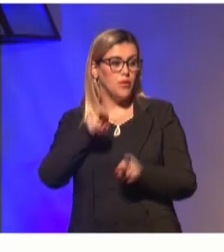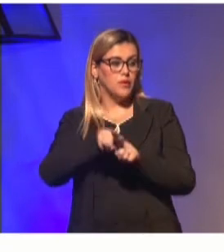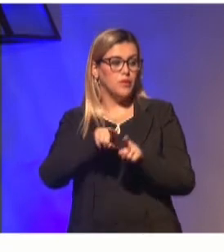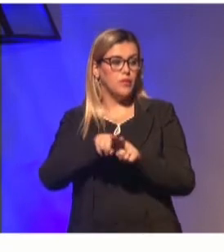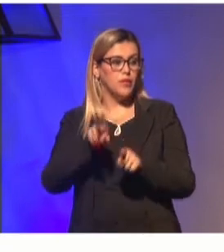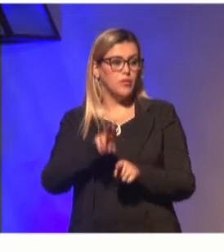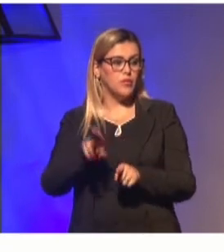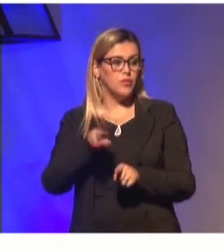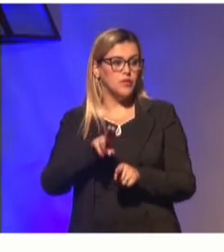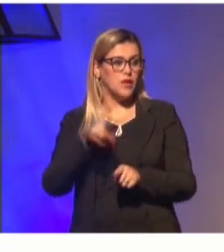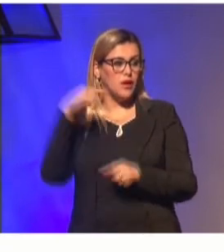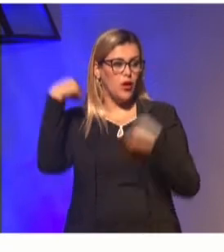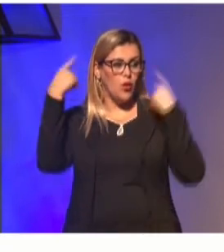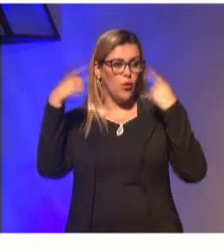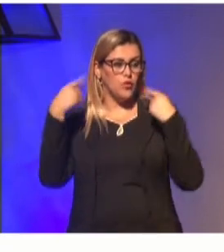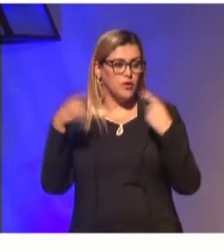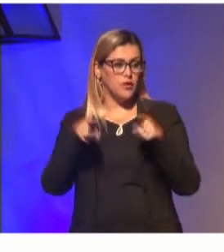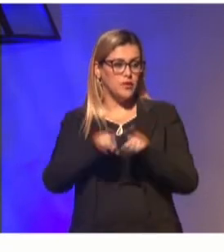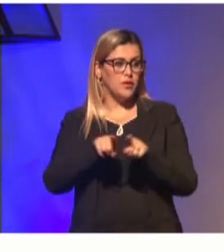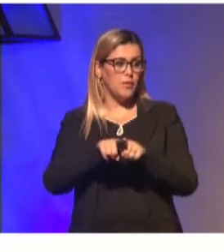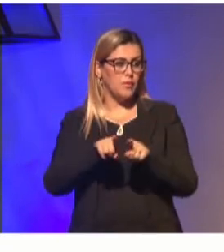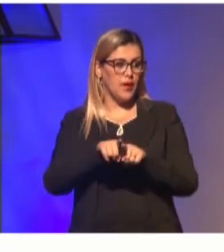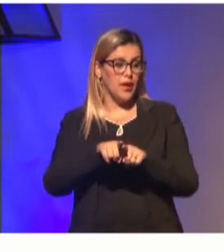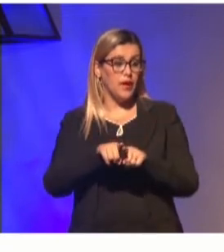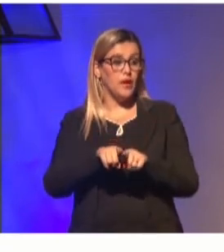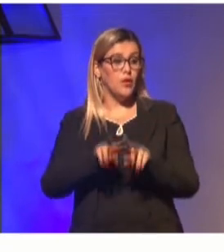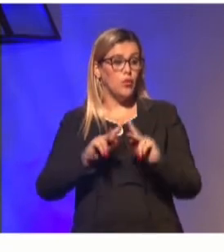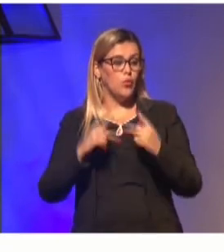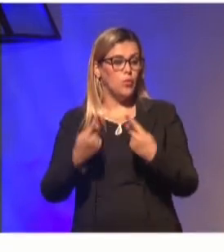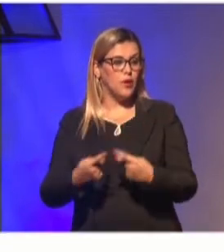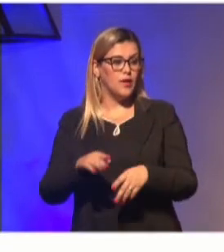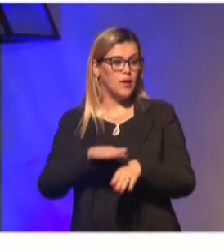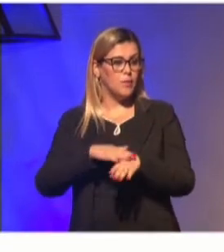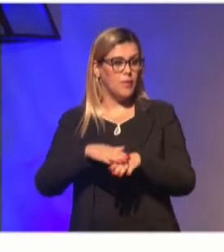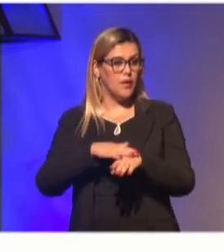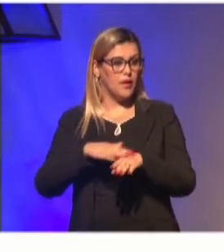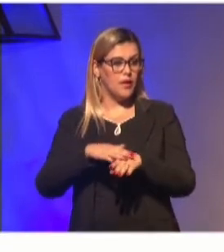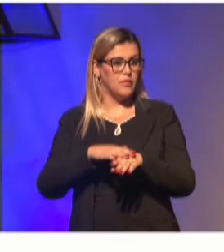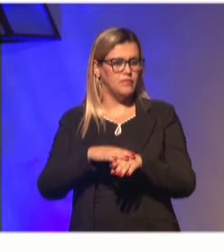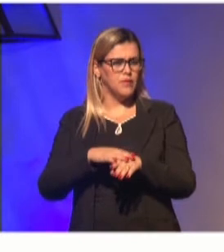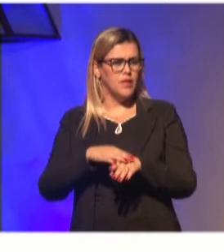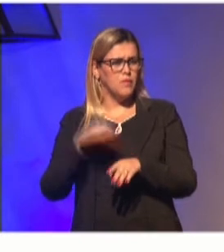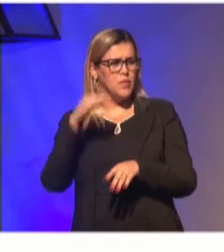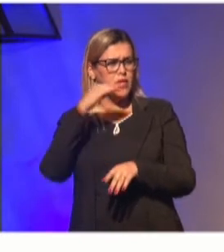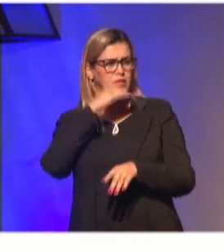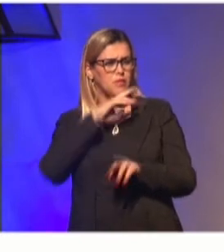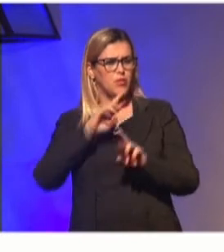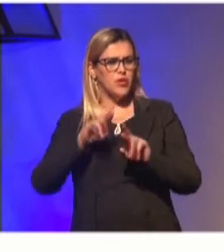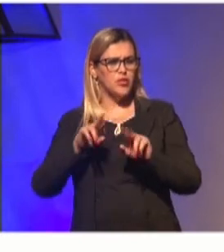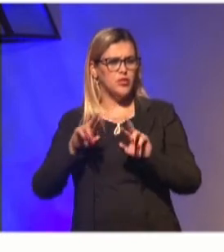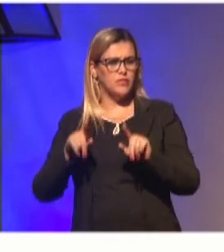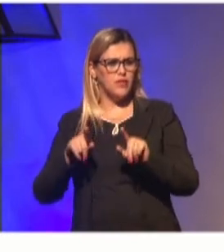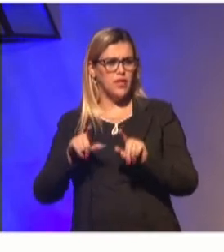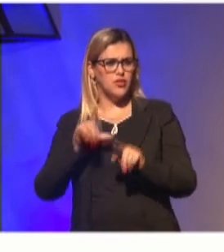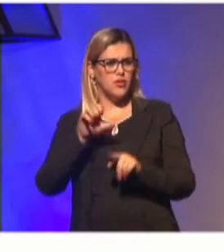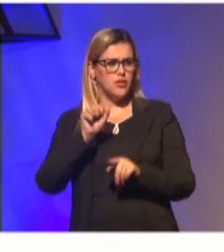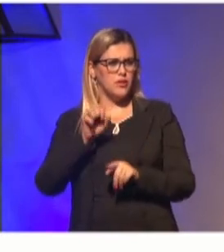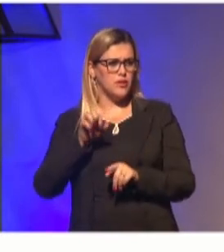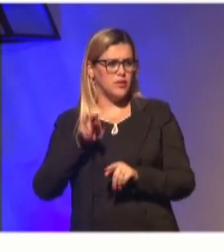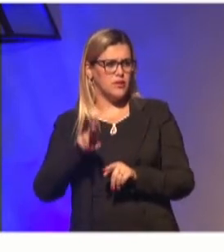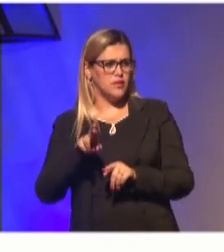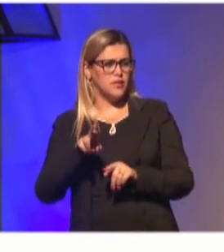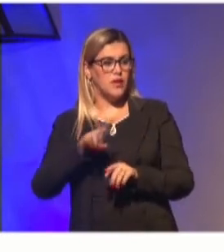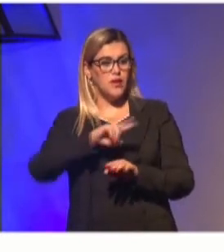a alguns modelos agora, mais recentemente, de pele humana. Então, percebam a quantidade de atenuação da minha luz laser, né,